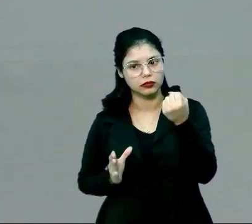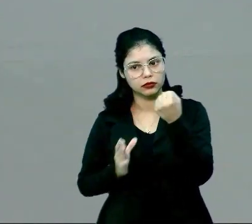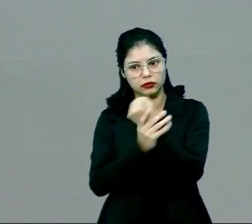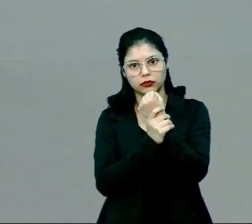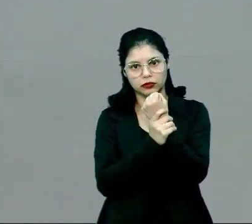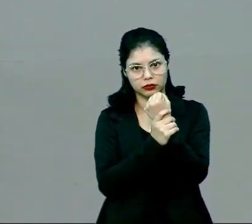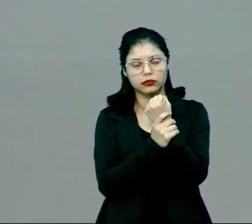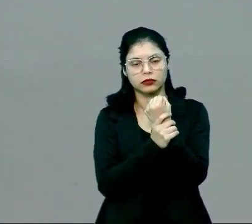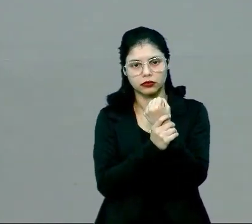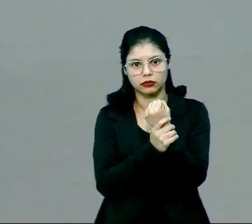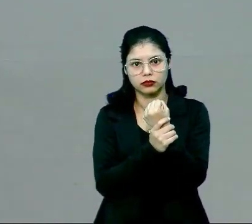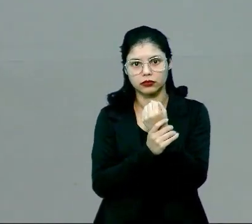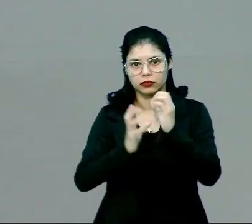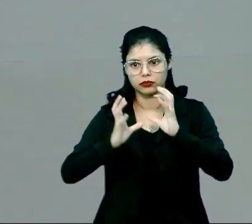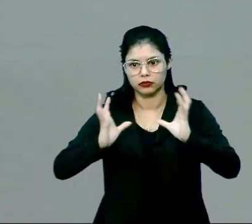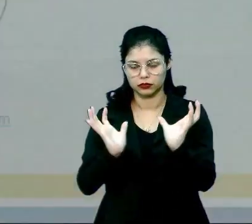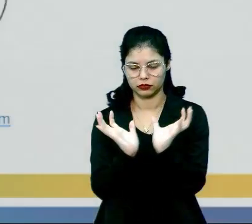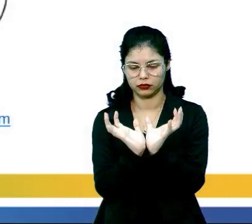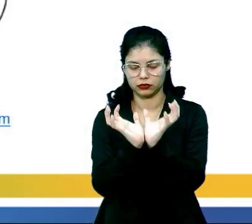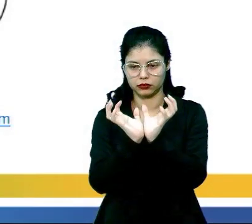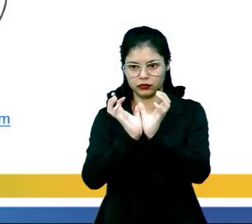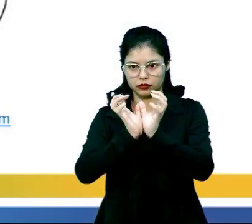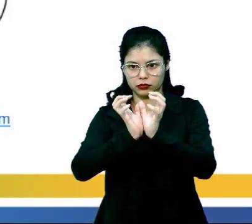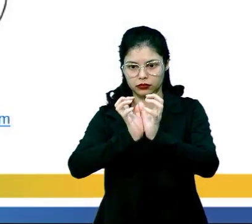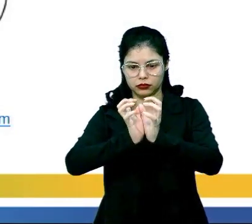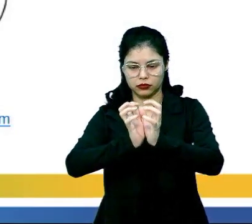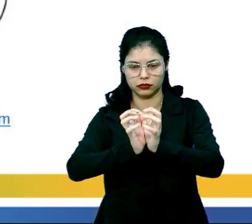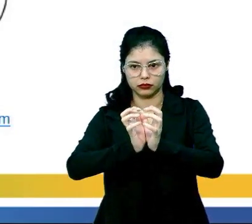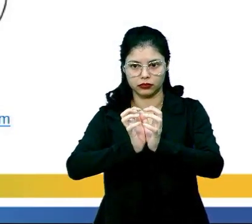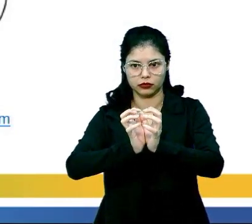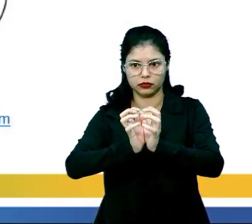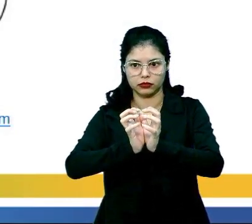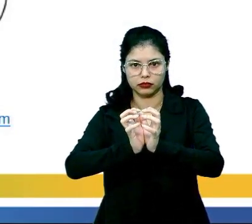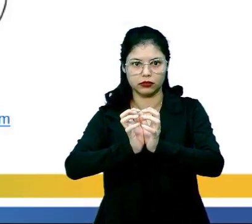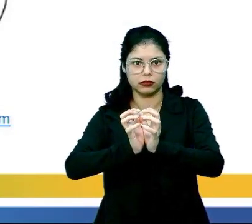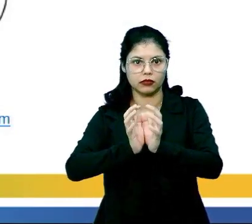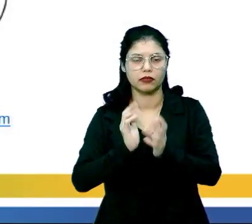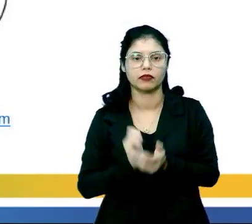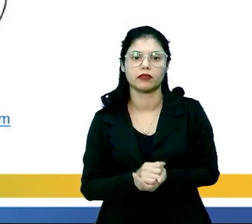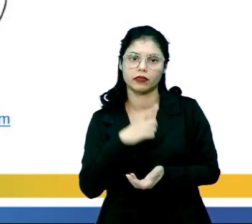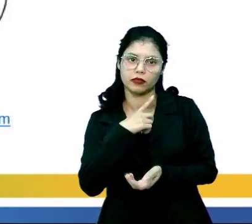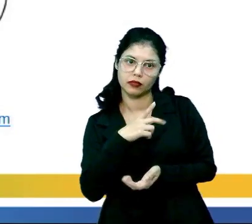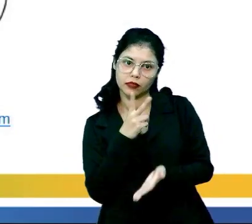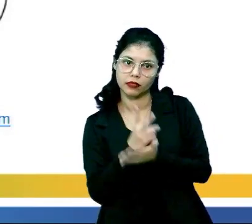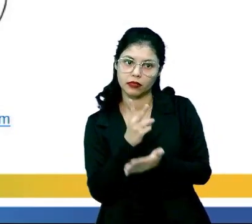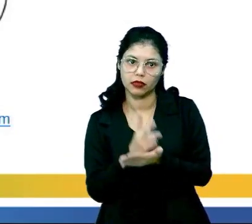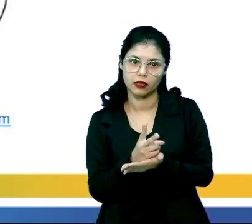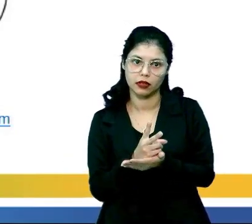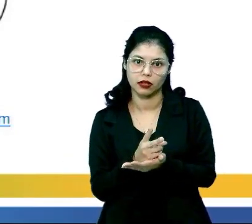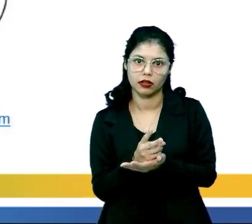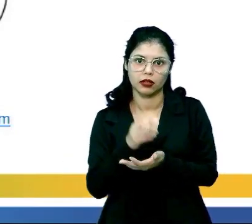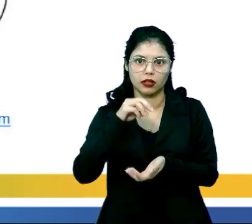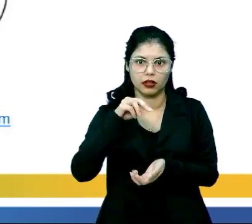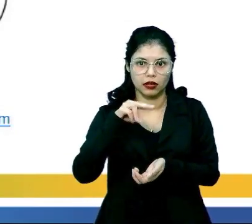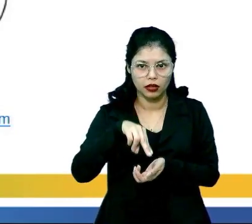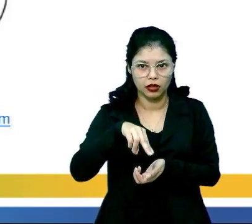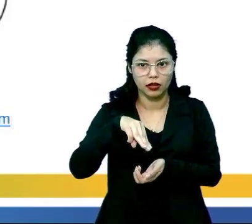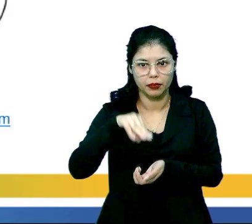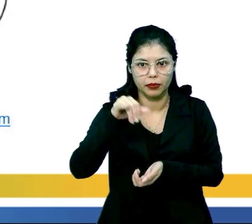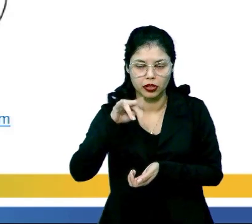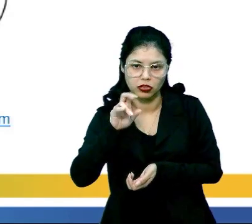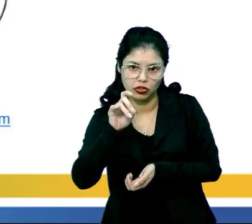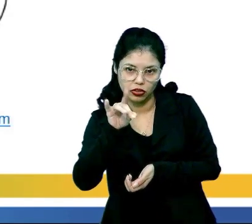por uma caixa, né, craniana. E nessa caixa craniana, pessoal, tem as meninges,